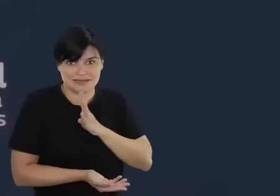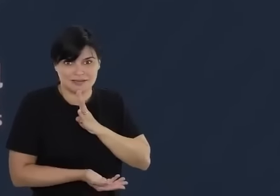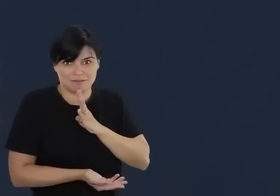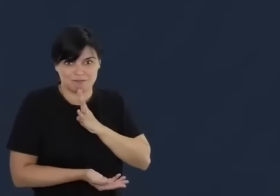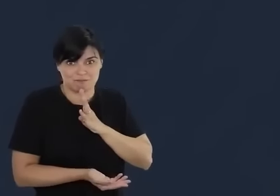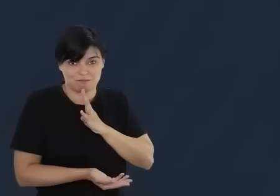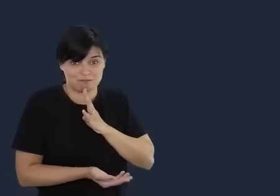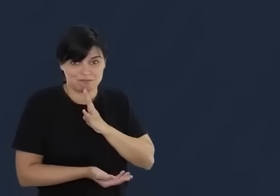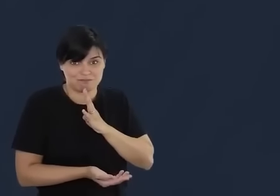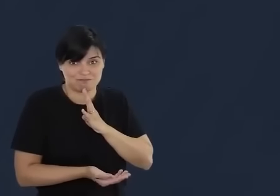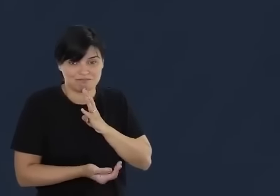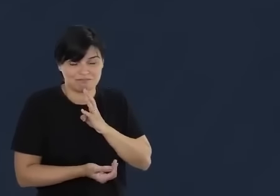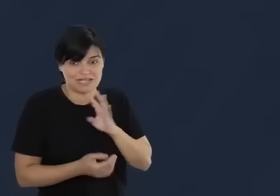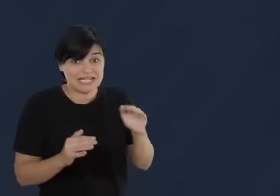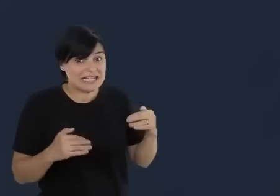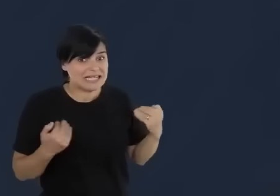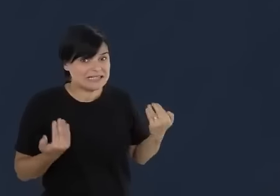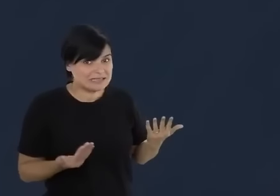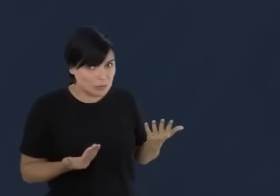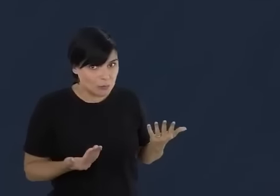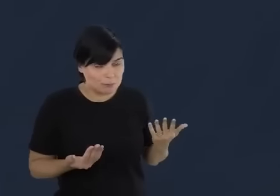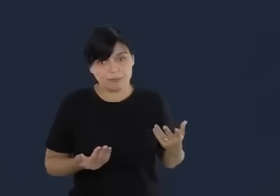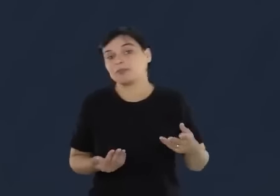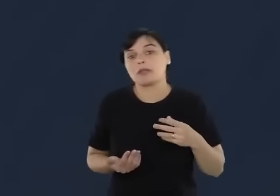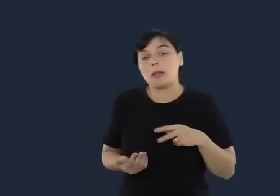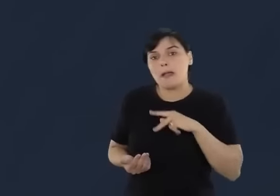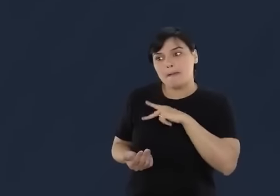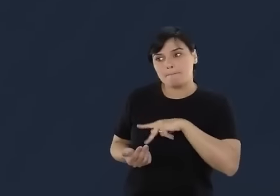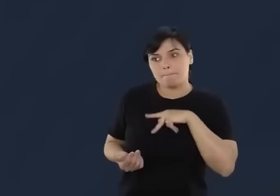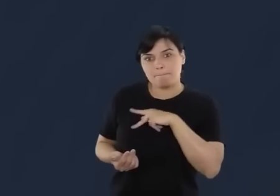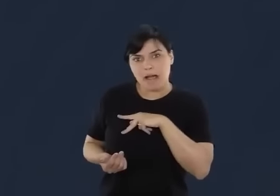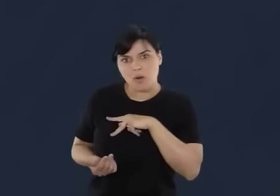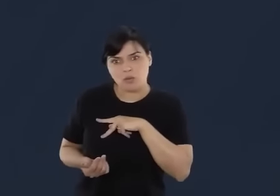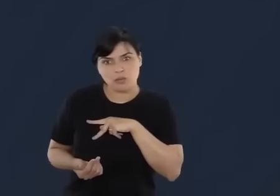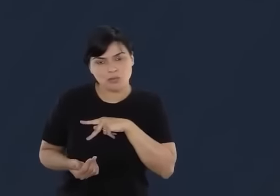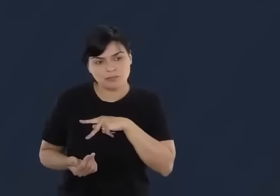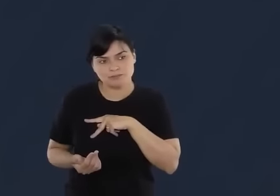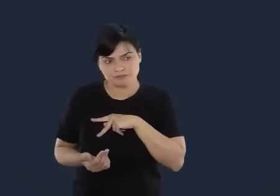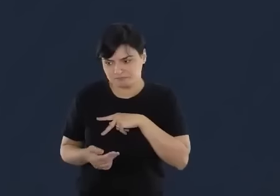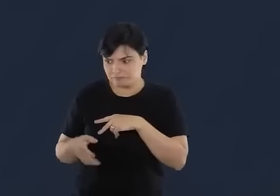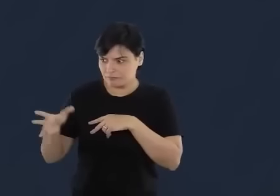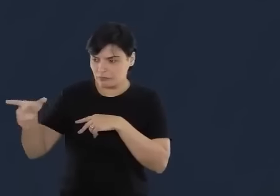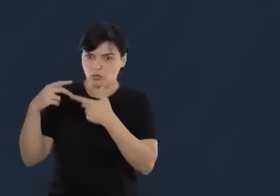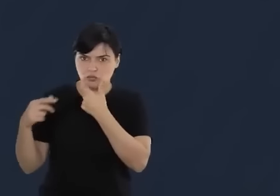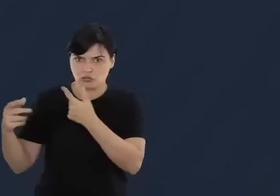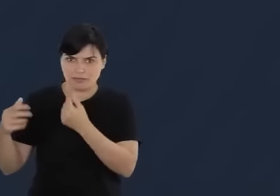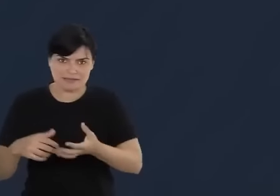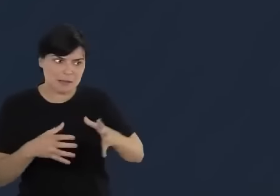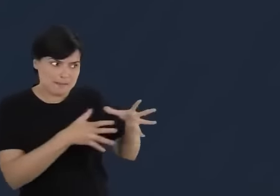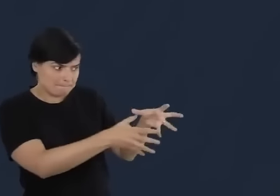diante disso diz o texto Versículo 19 tomando então consigo a Paulo o levaram ao areópago o